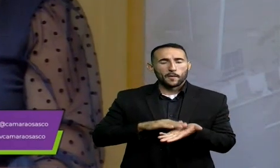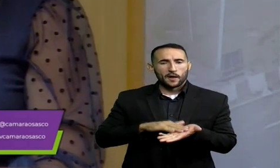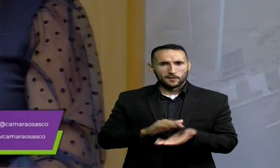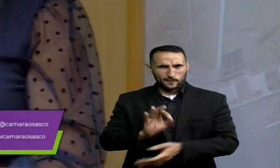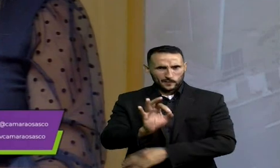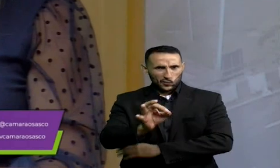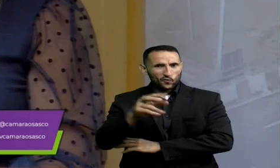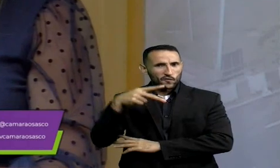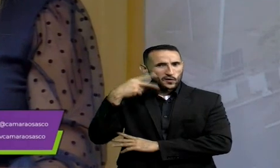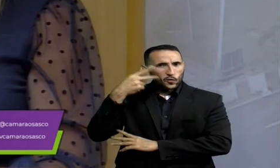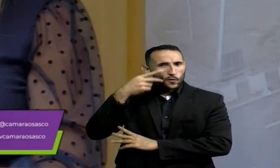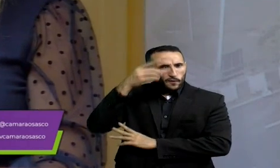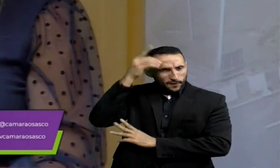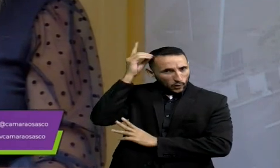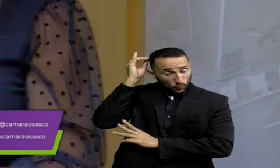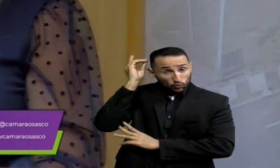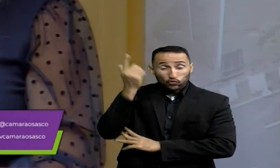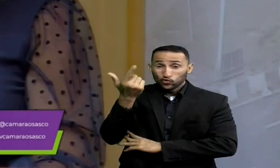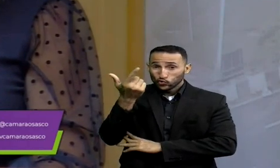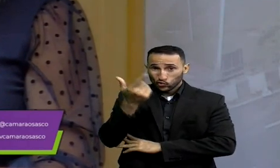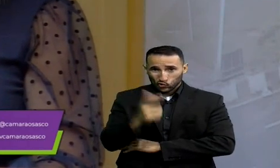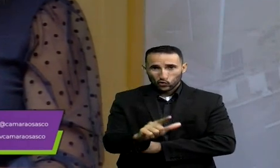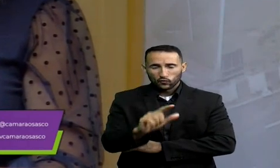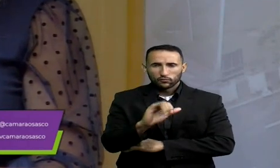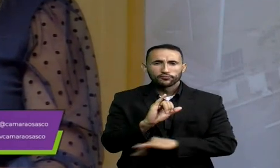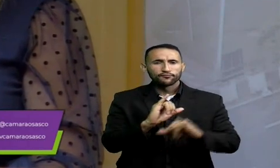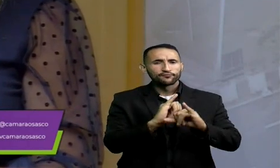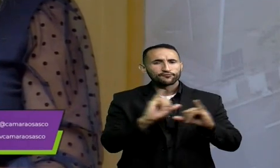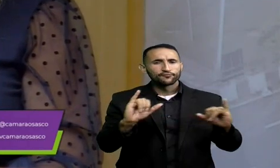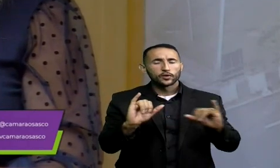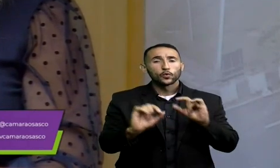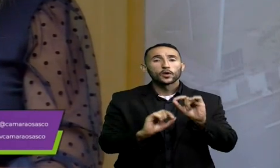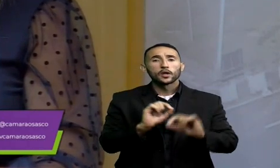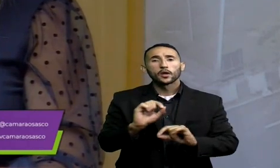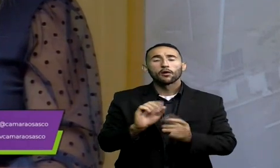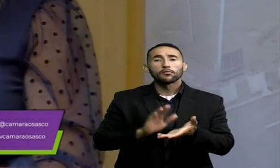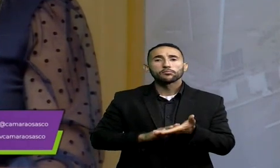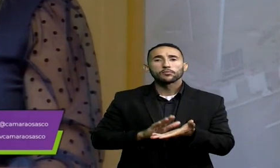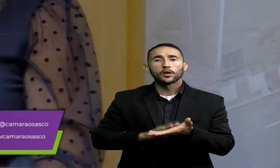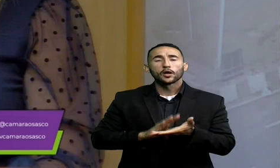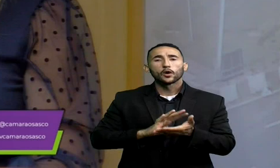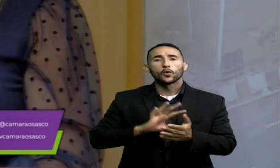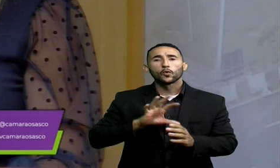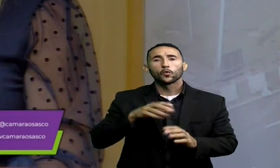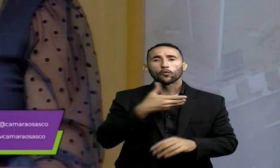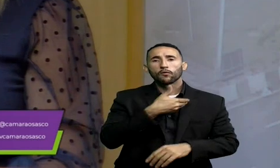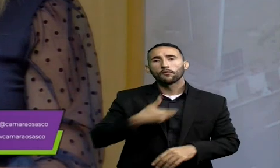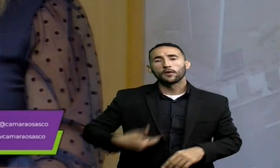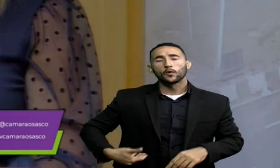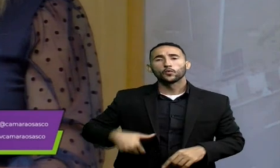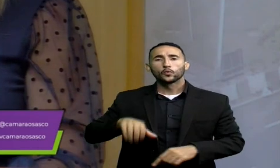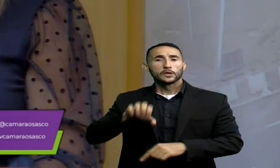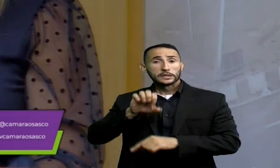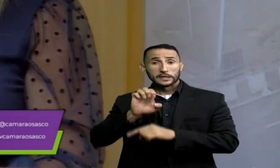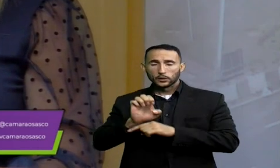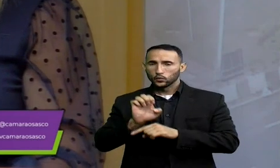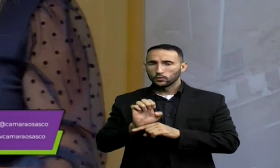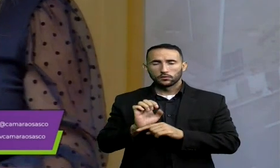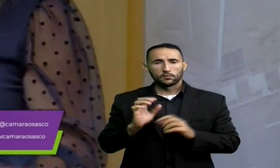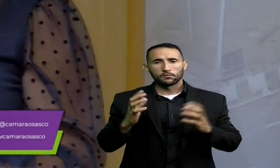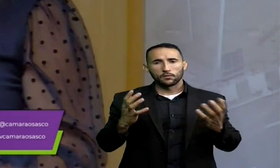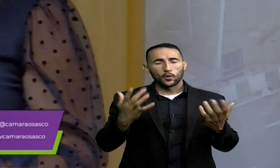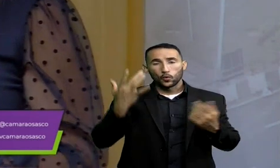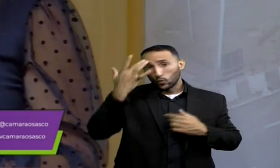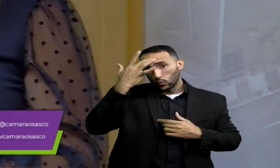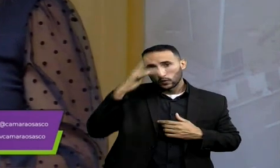Teruel mais uma vez o nosso estado eh eu não sei eh